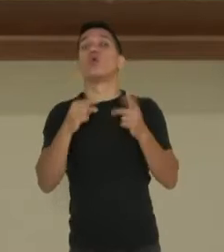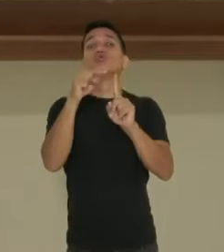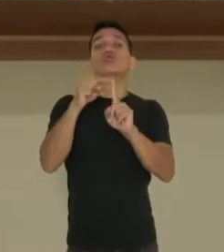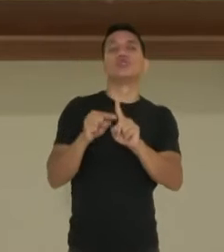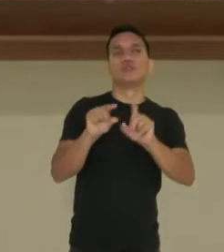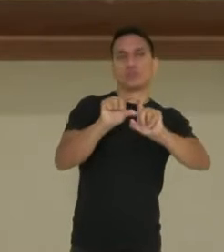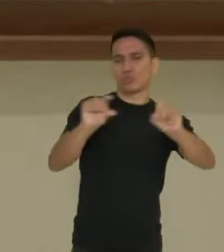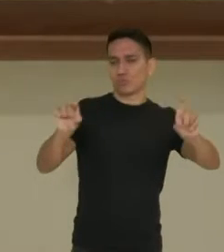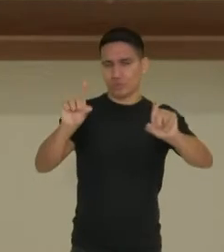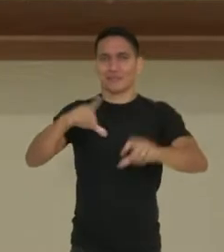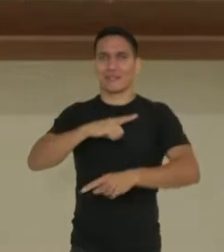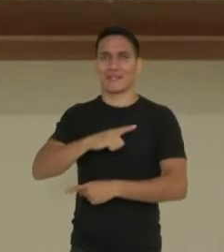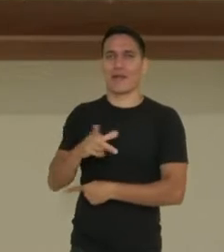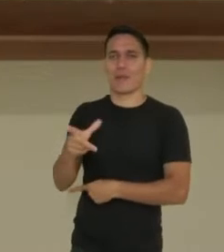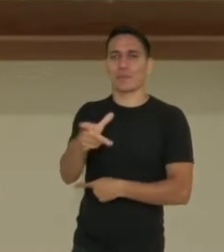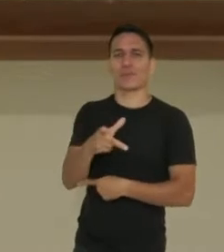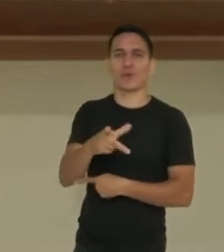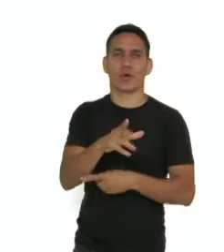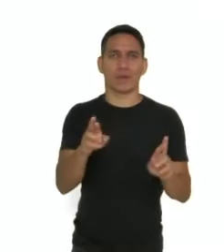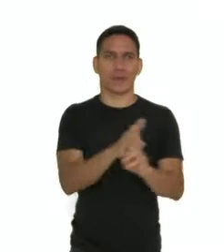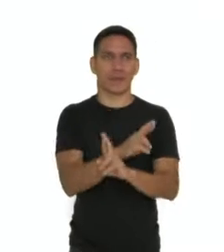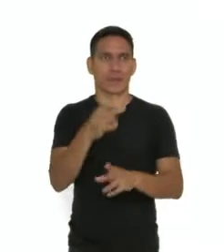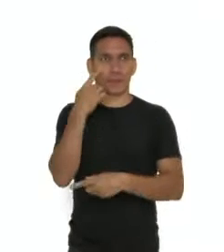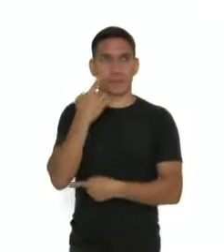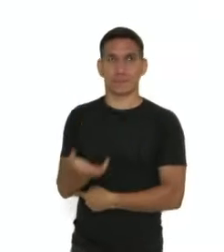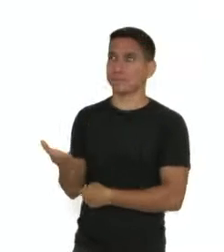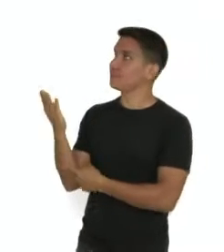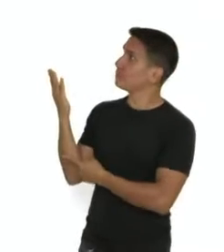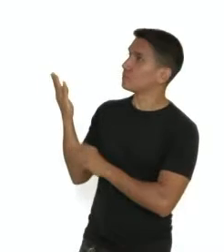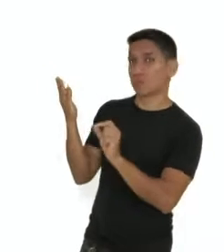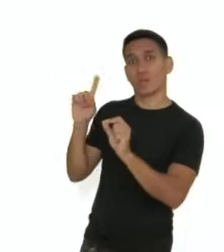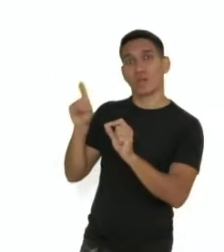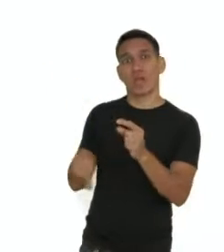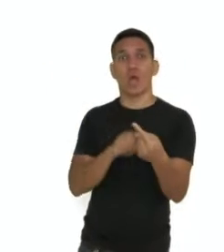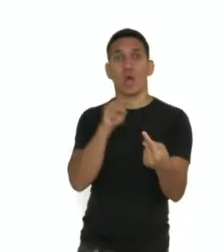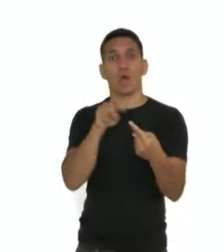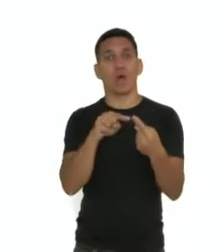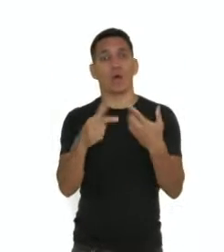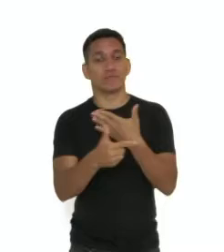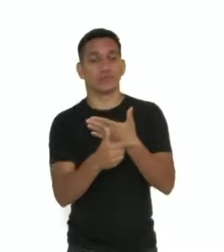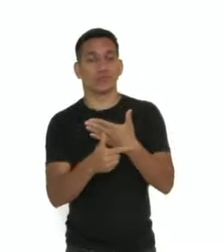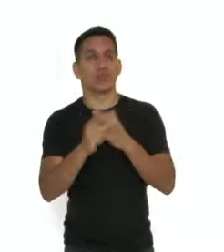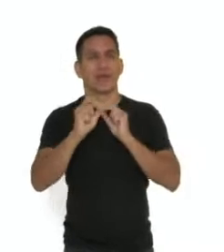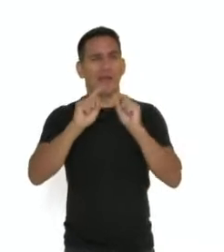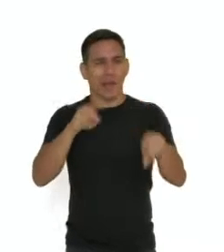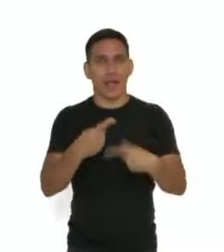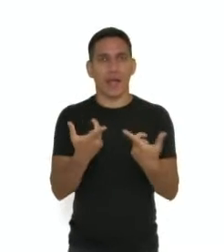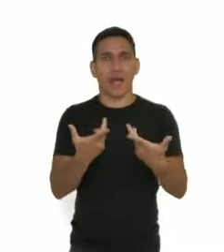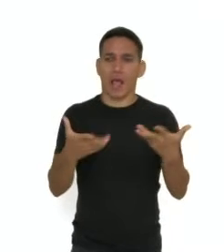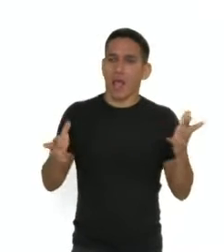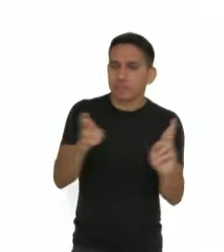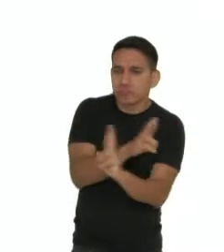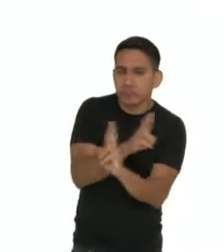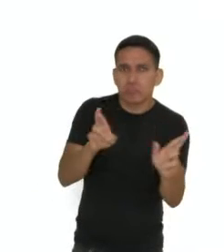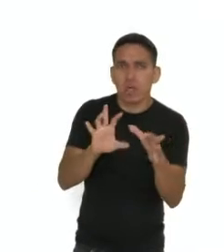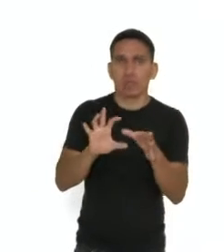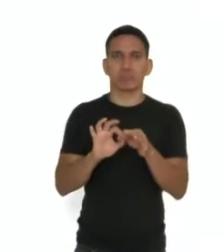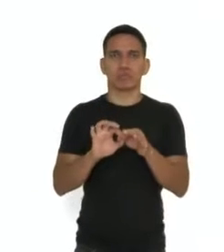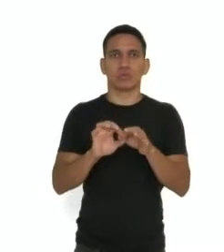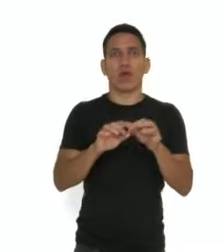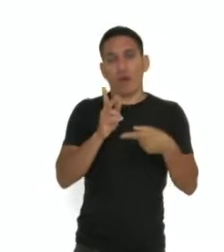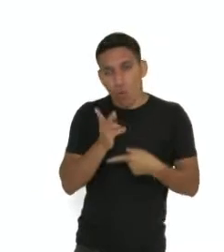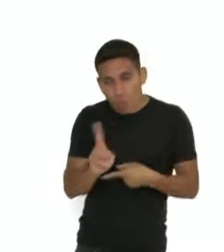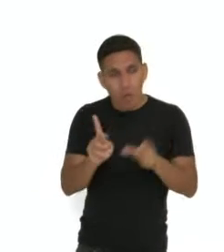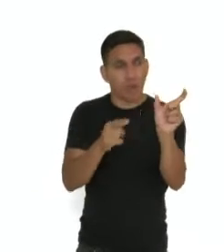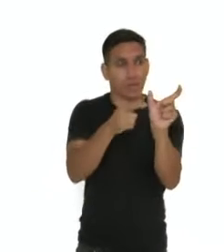oração o pronome relativo. Vejam aqui então, eles têm a função de articular, relacionar enunciados, retomando uma palavra ou